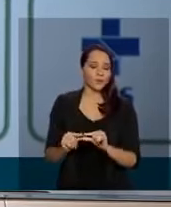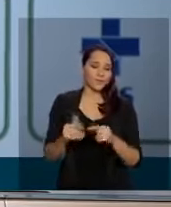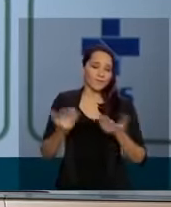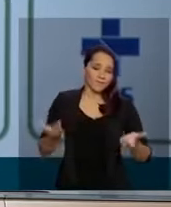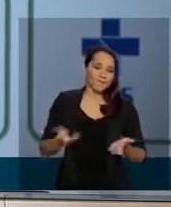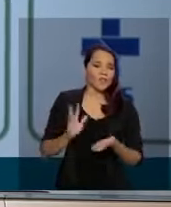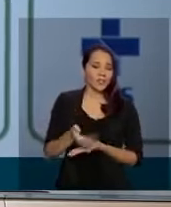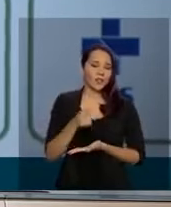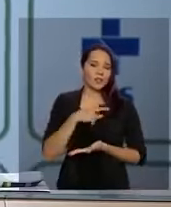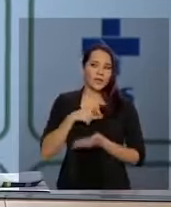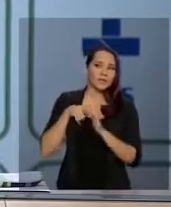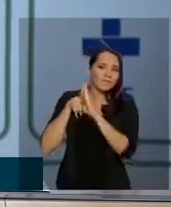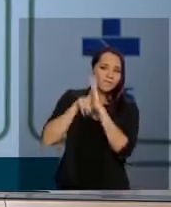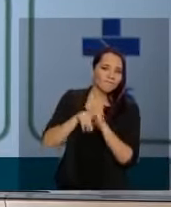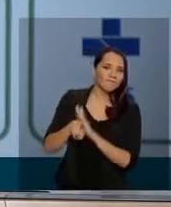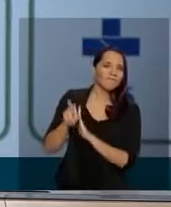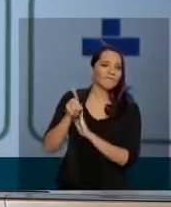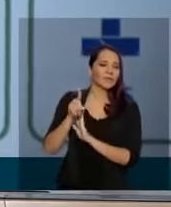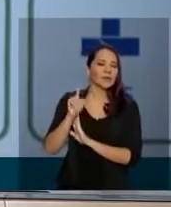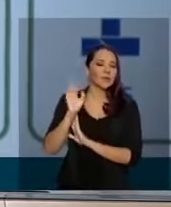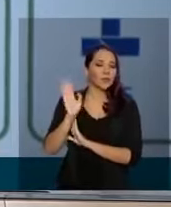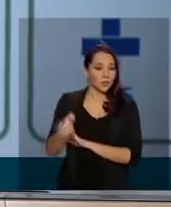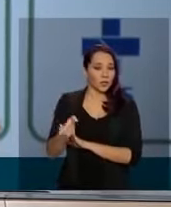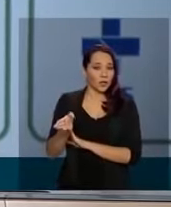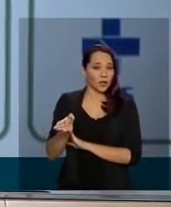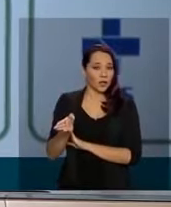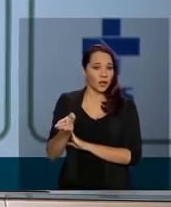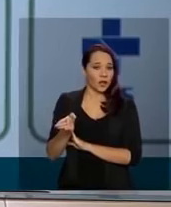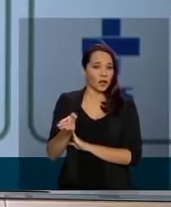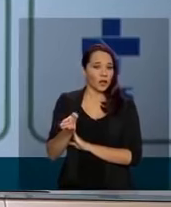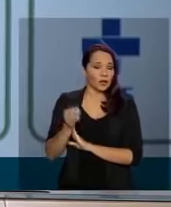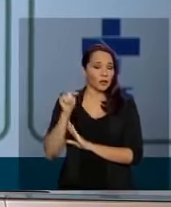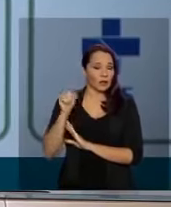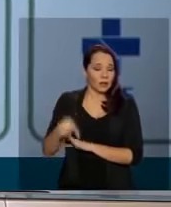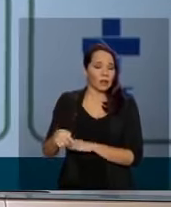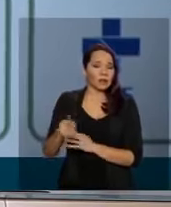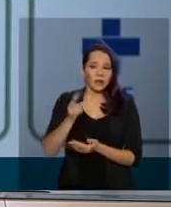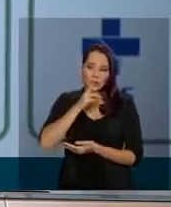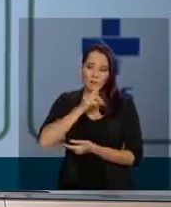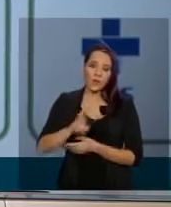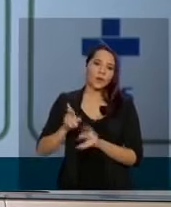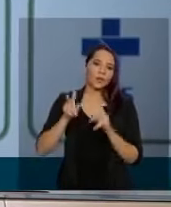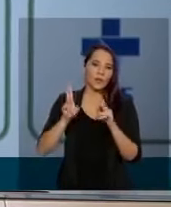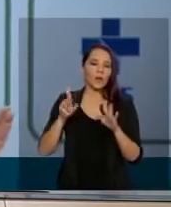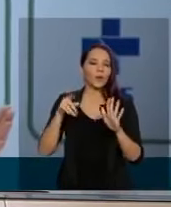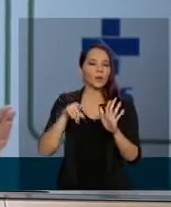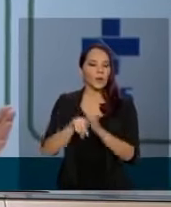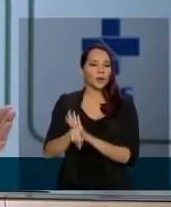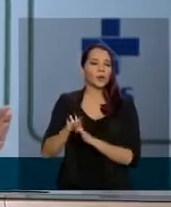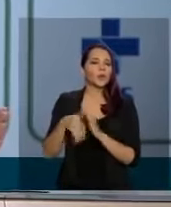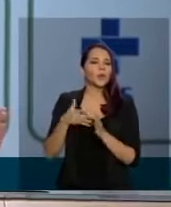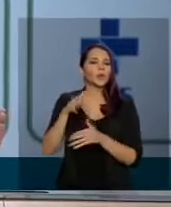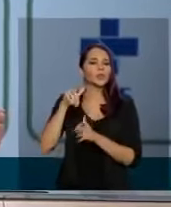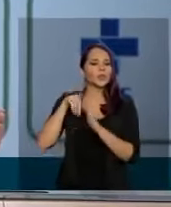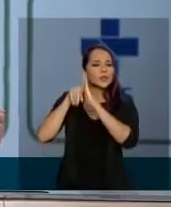Nós verificamos que já no bojo dessa mesma resposta, dessa pergunta, quando